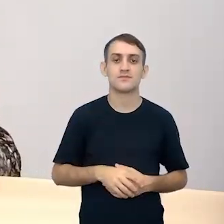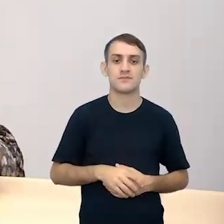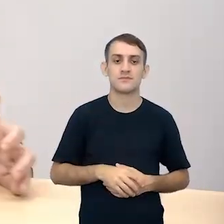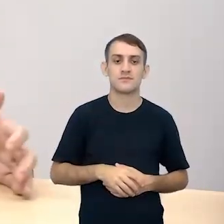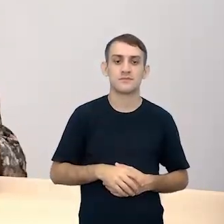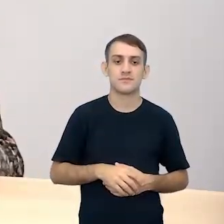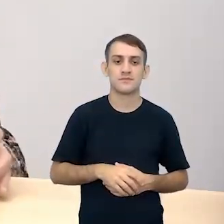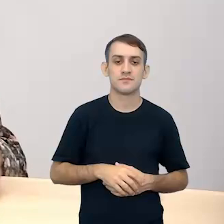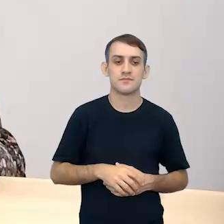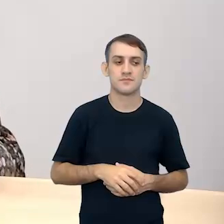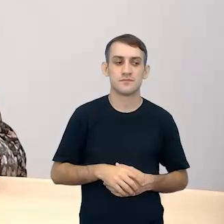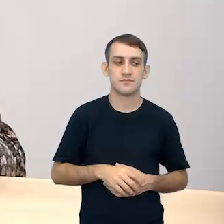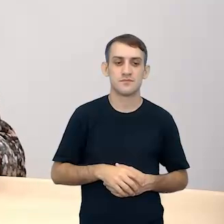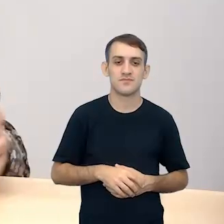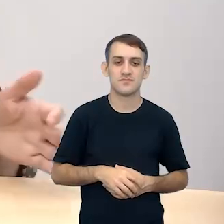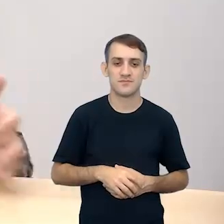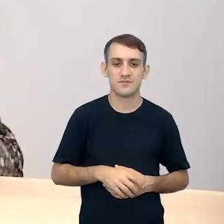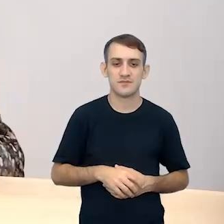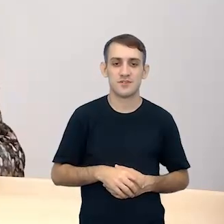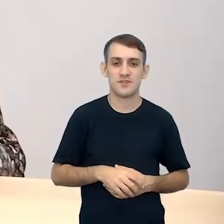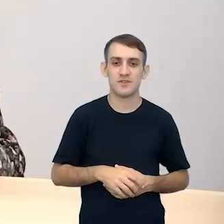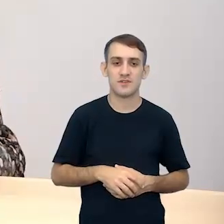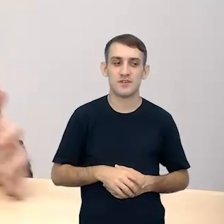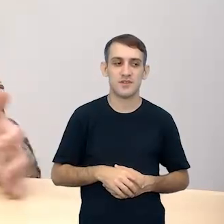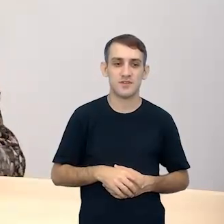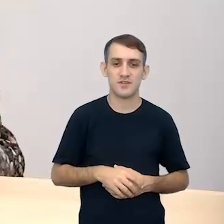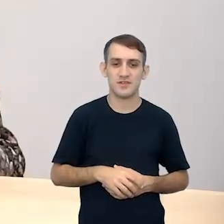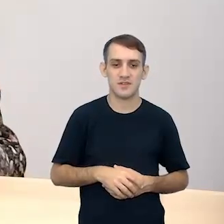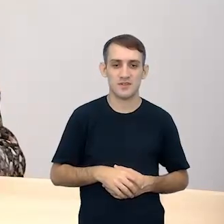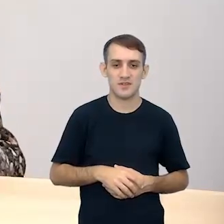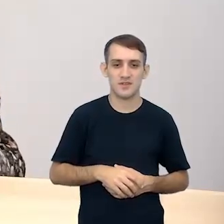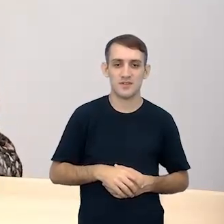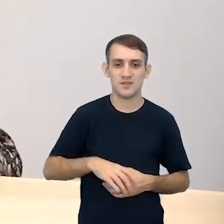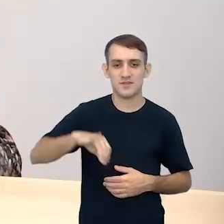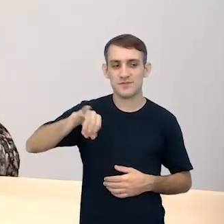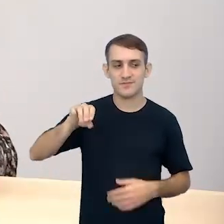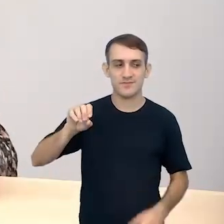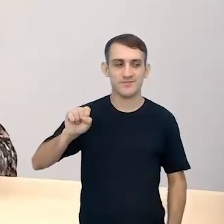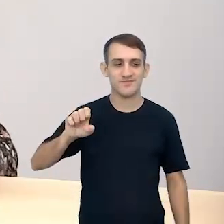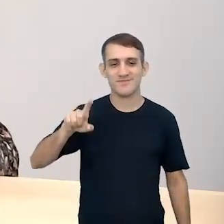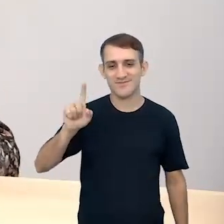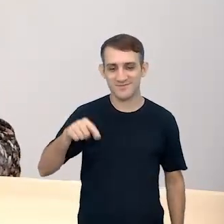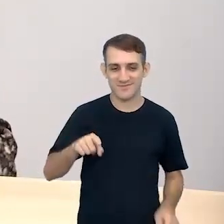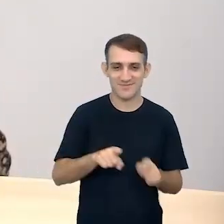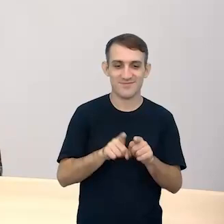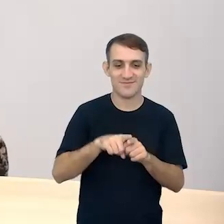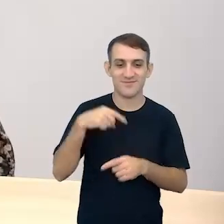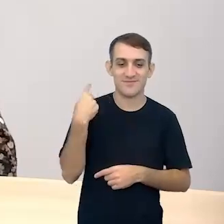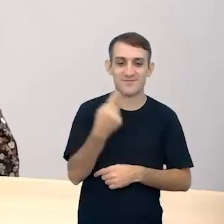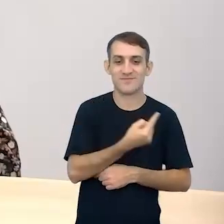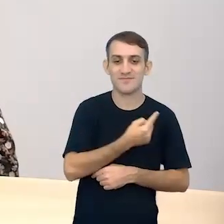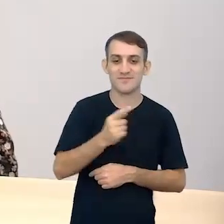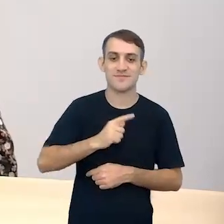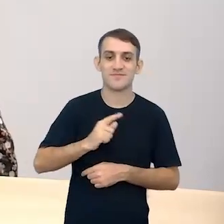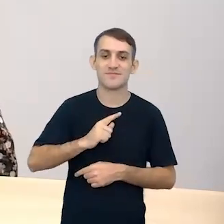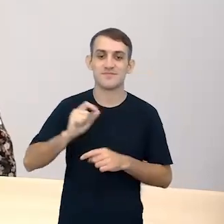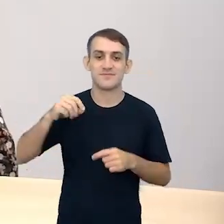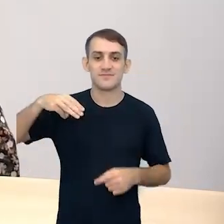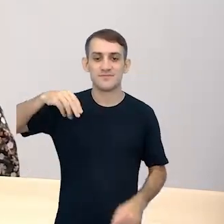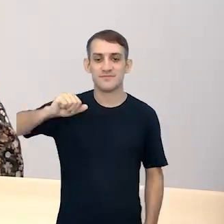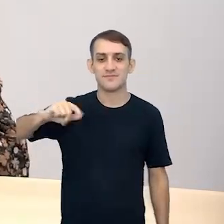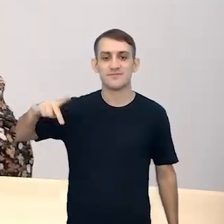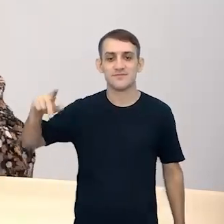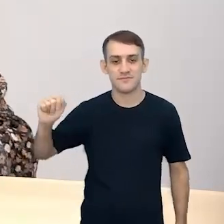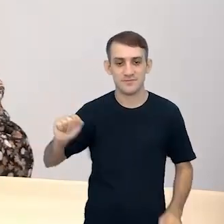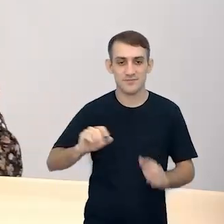significativa, então aí pelo Novak, Joseph Novak, e aí a gente tem o mapa